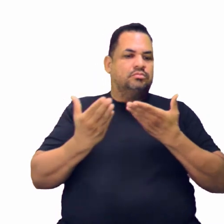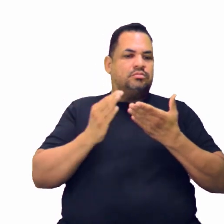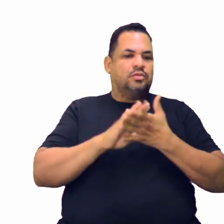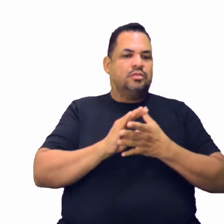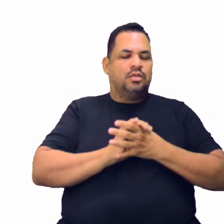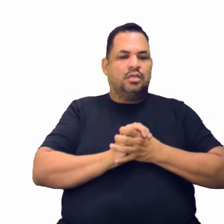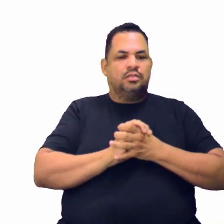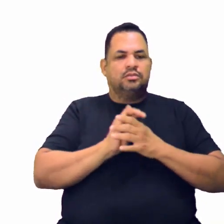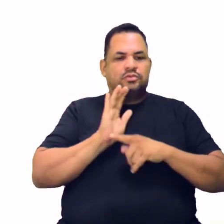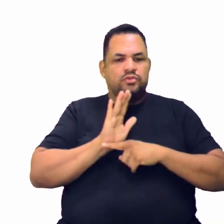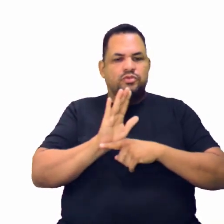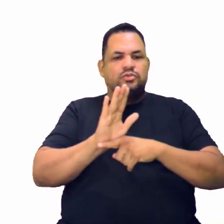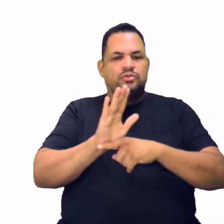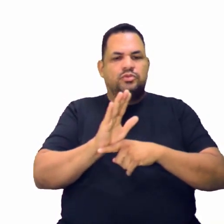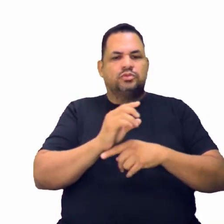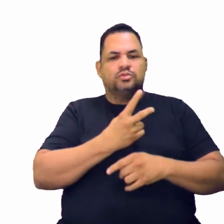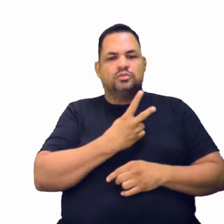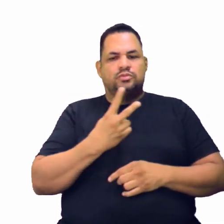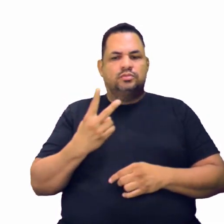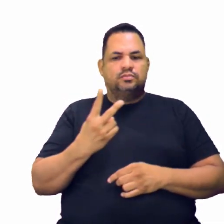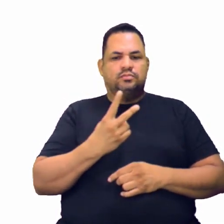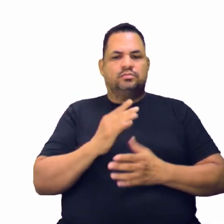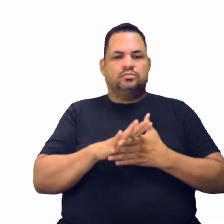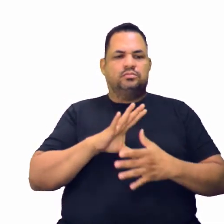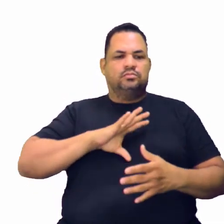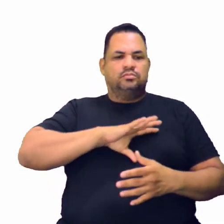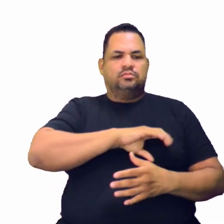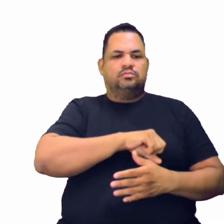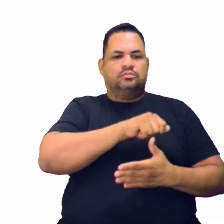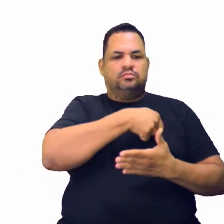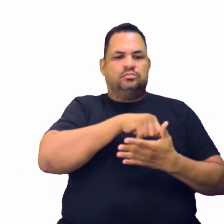ajuda os dois lados desse amor,